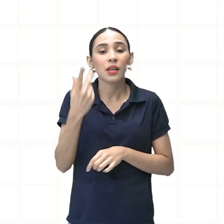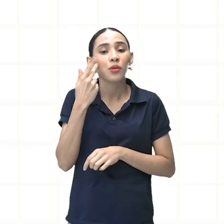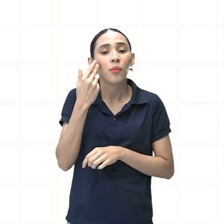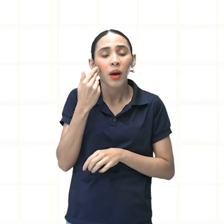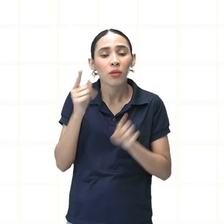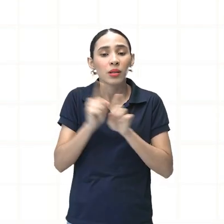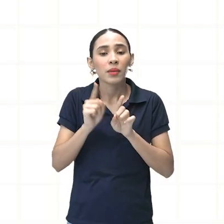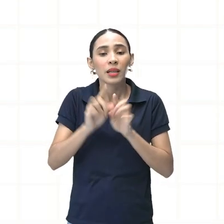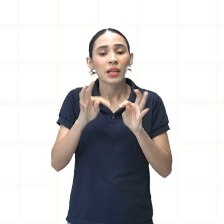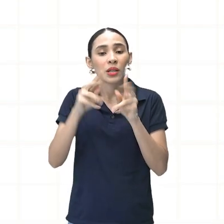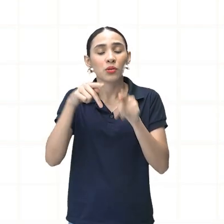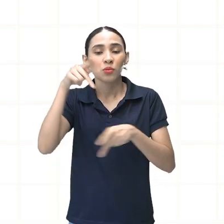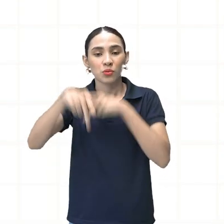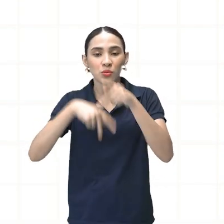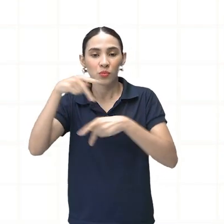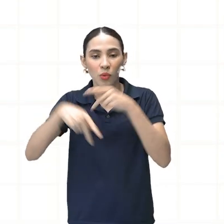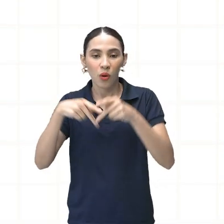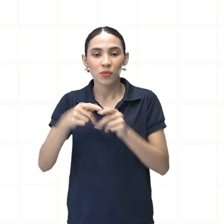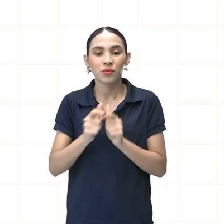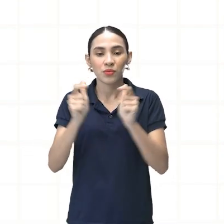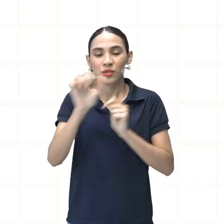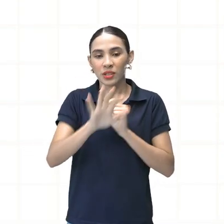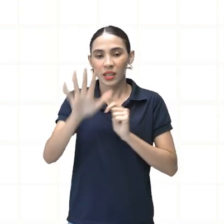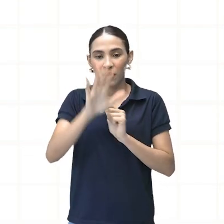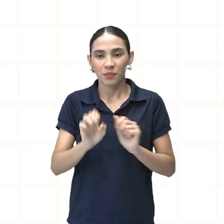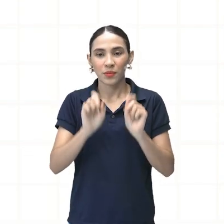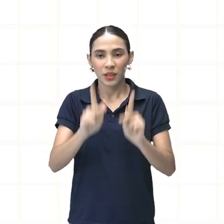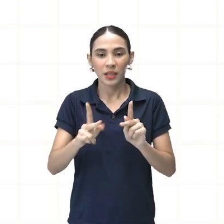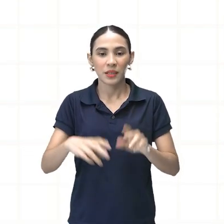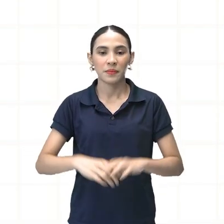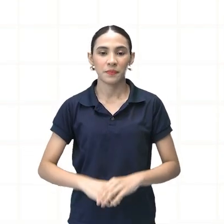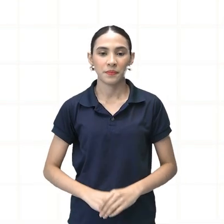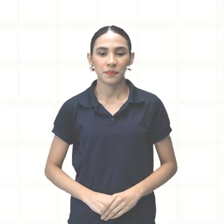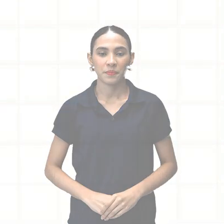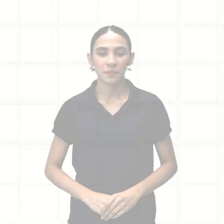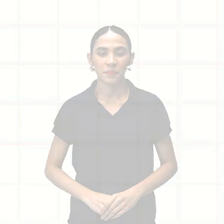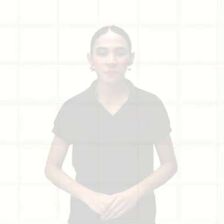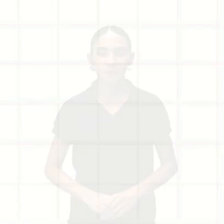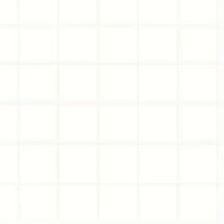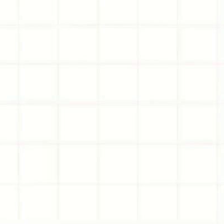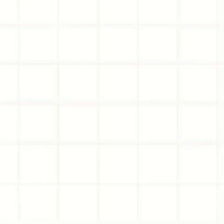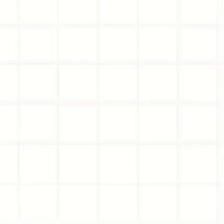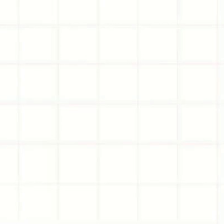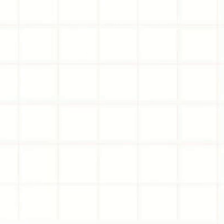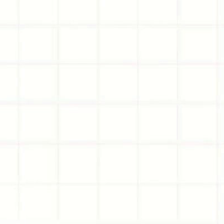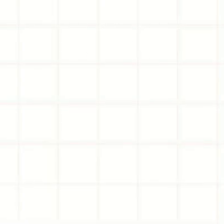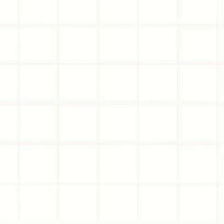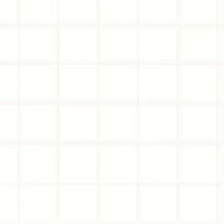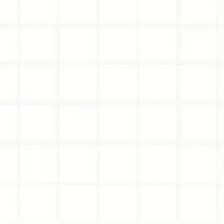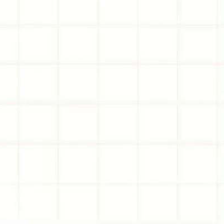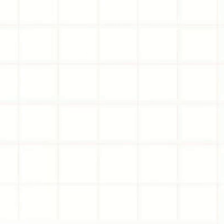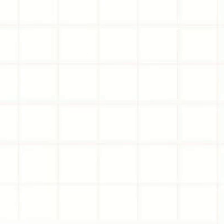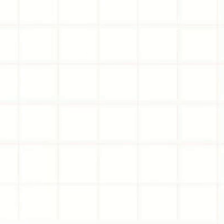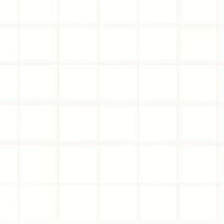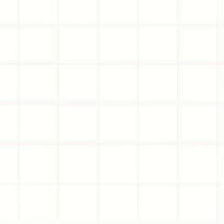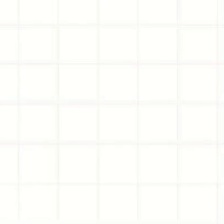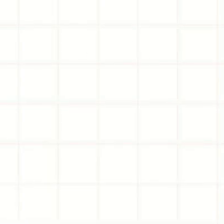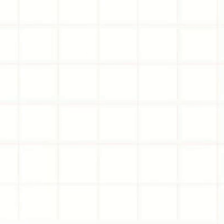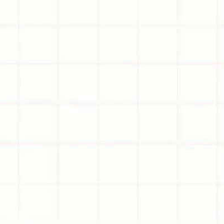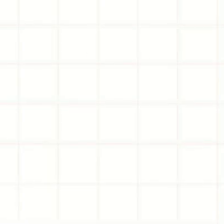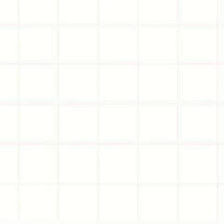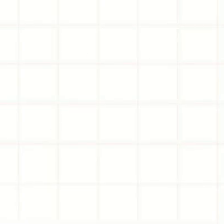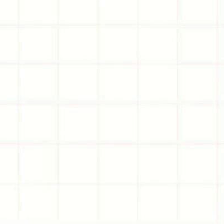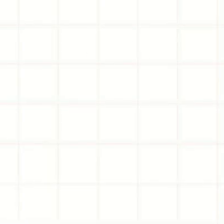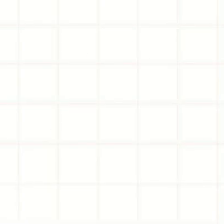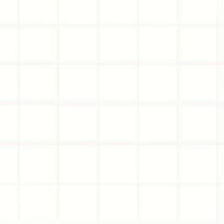inclusive, em todas as civilizações de uma forma geral. Bem, Vou citar para vocês o que talvez seja o principal